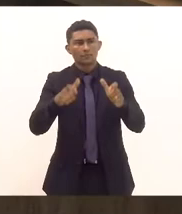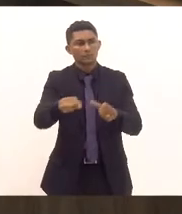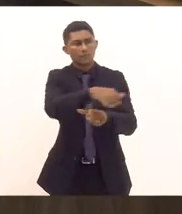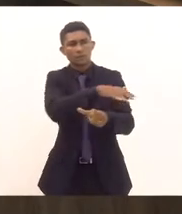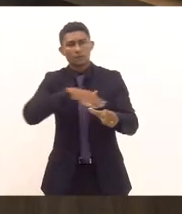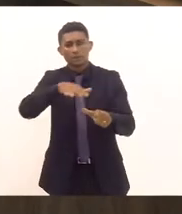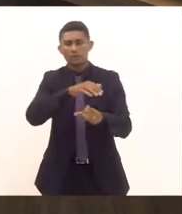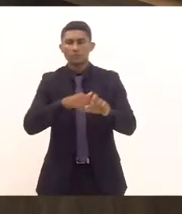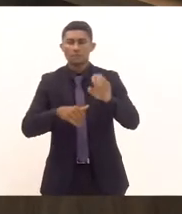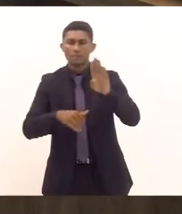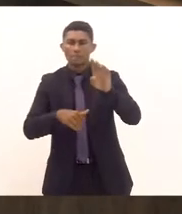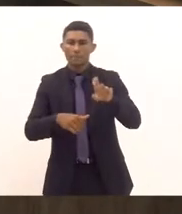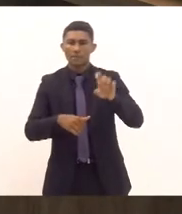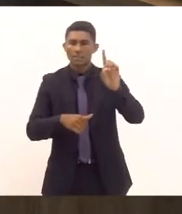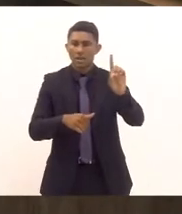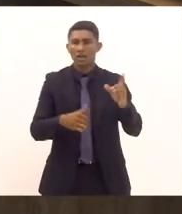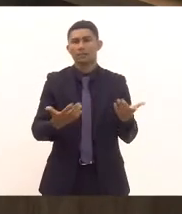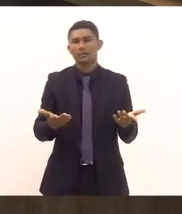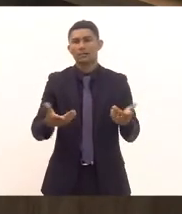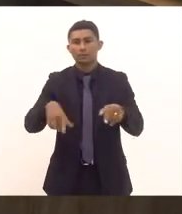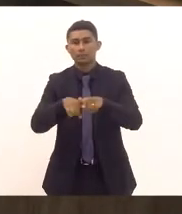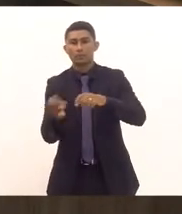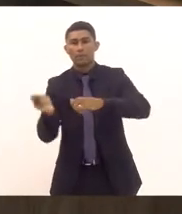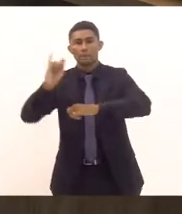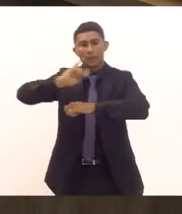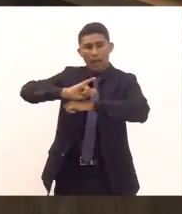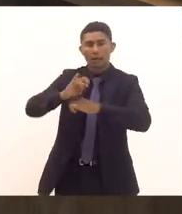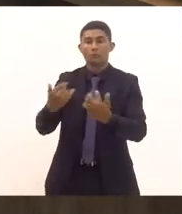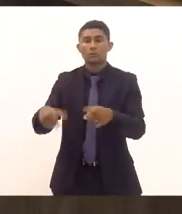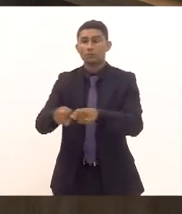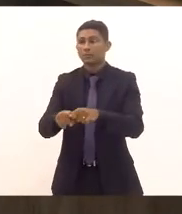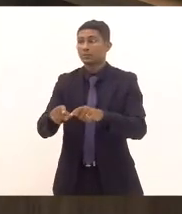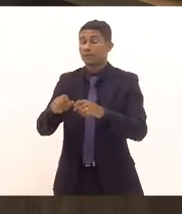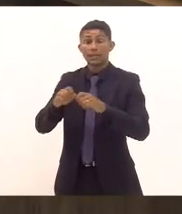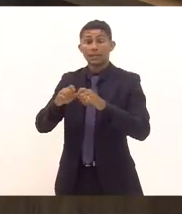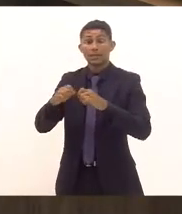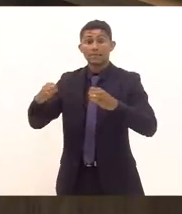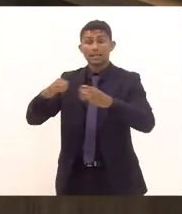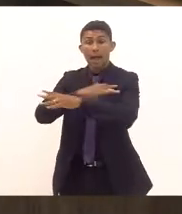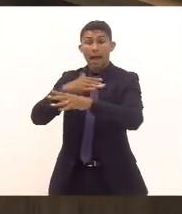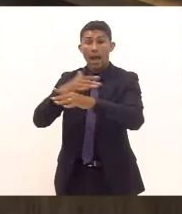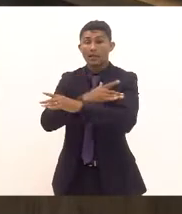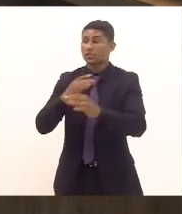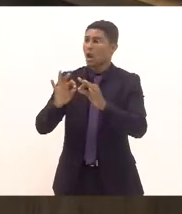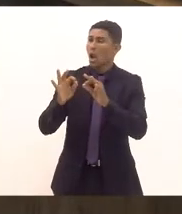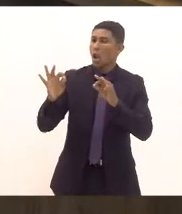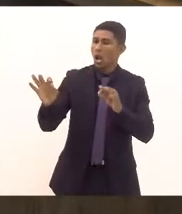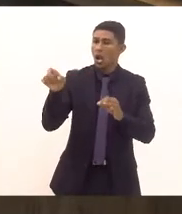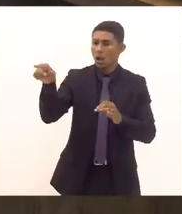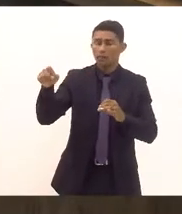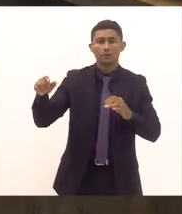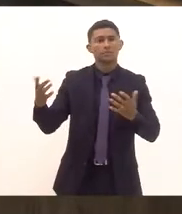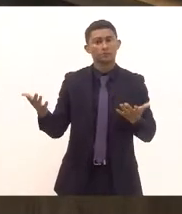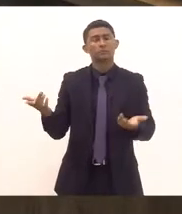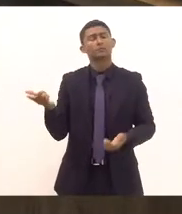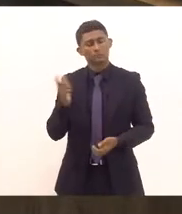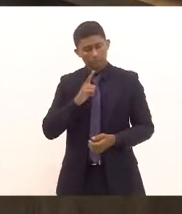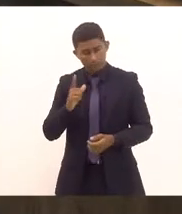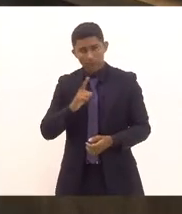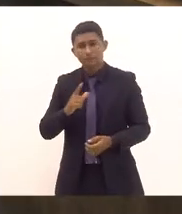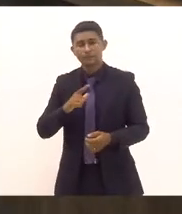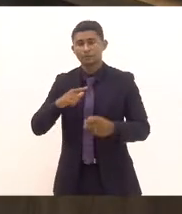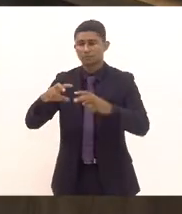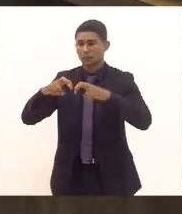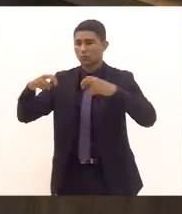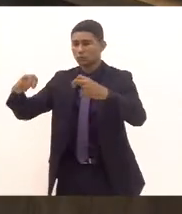metropolitana mais especialmente no interior a nossa juventude do interior também está produzindo cultura e a roda de rima tem sido esse